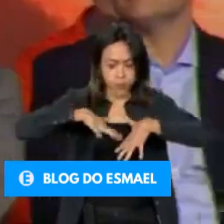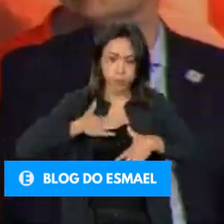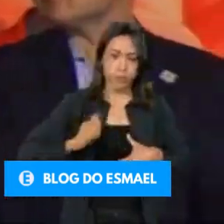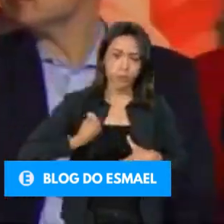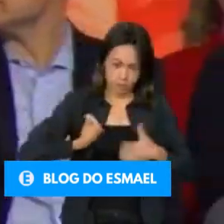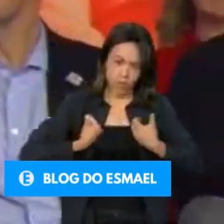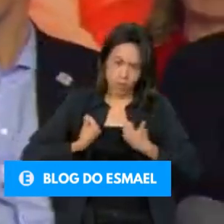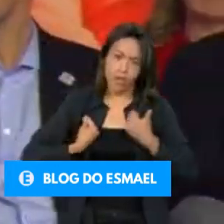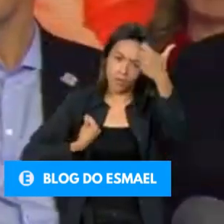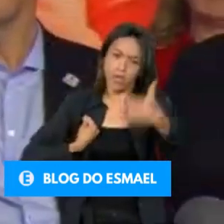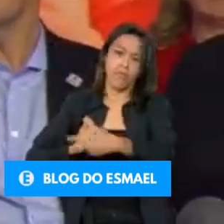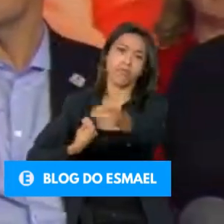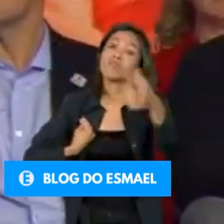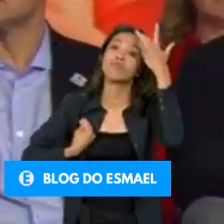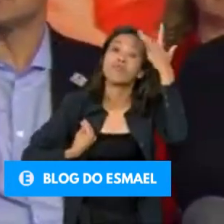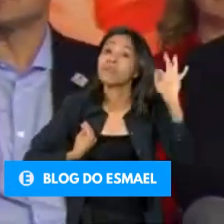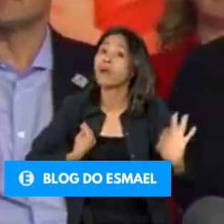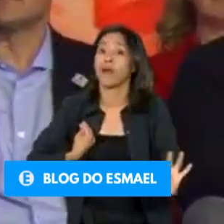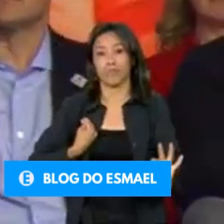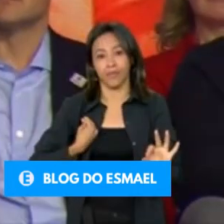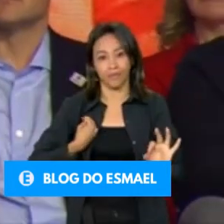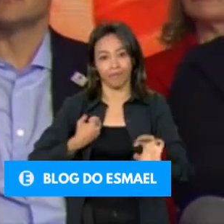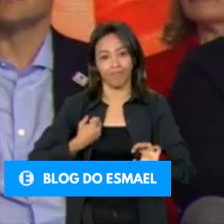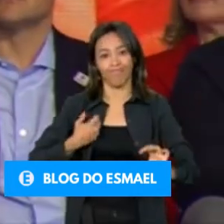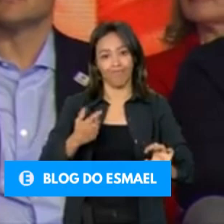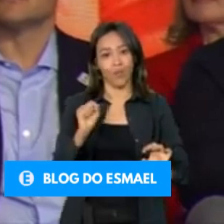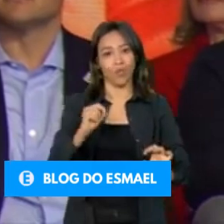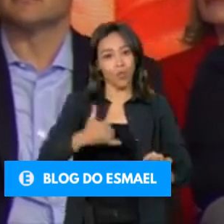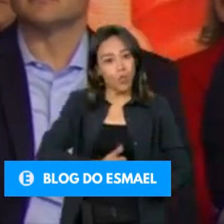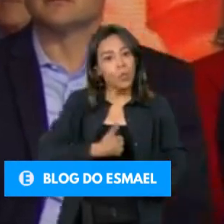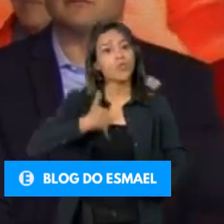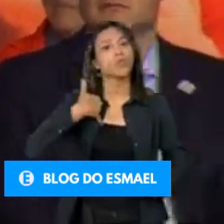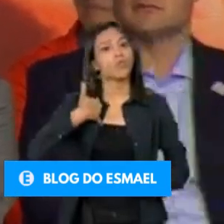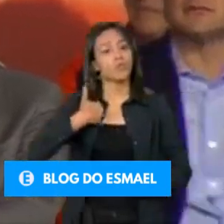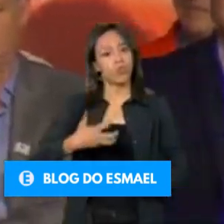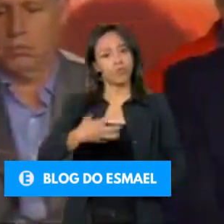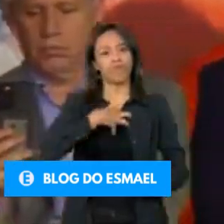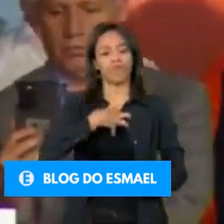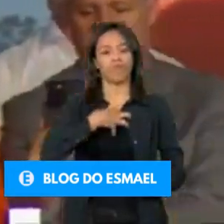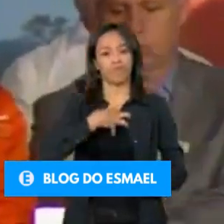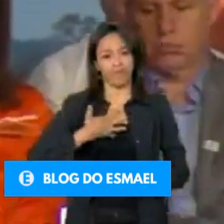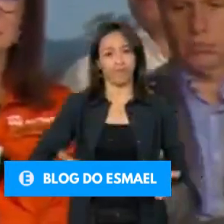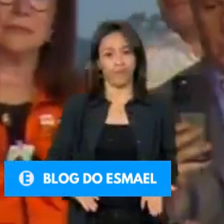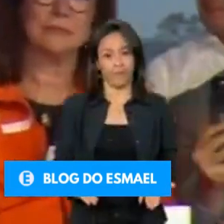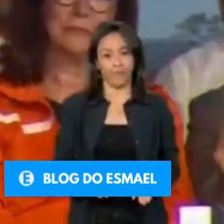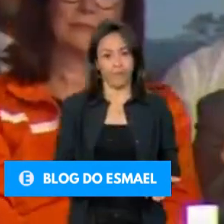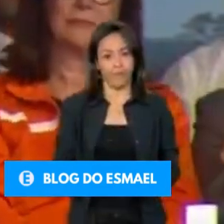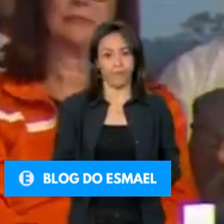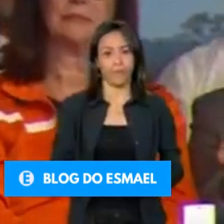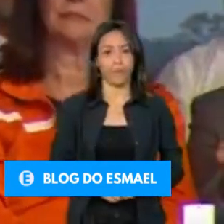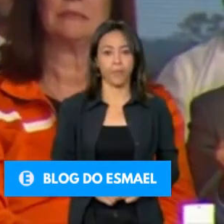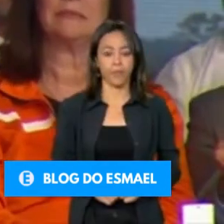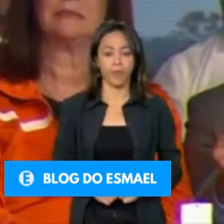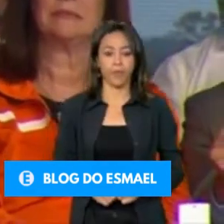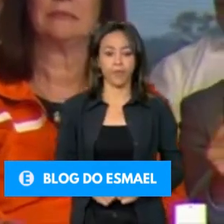que vocês não têm dimensão do orgulho que eu estou de estar